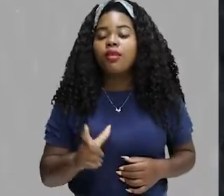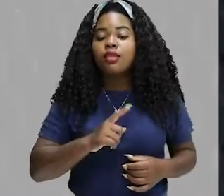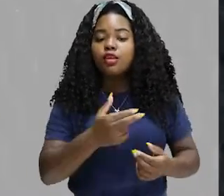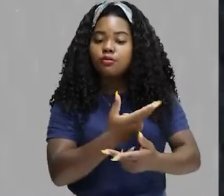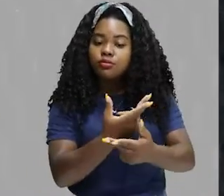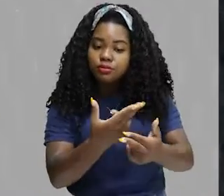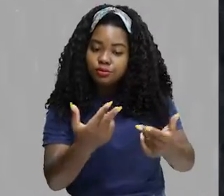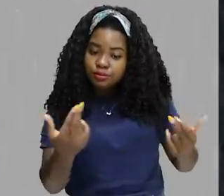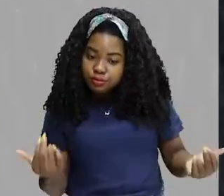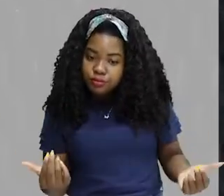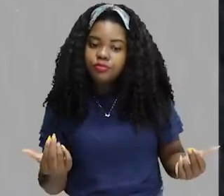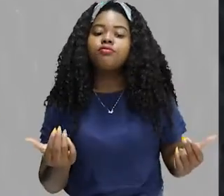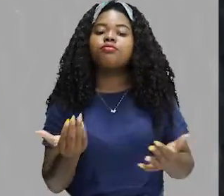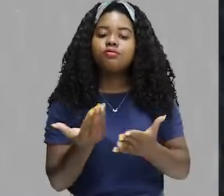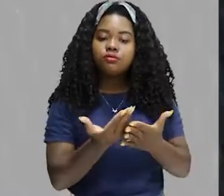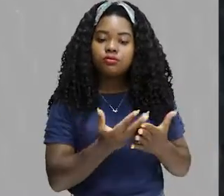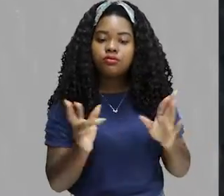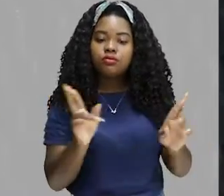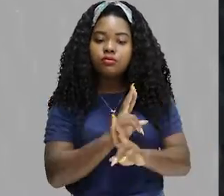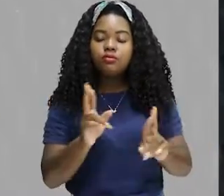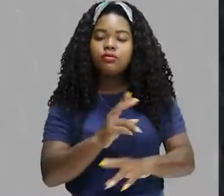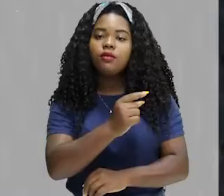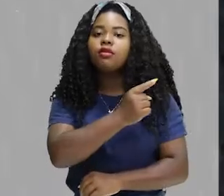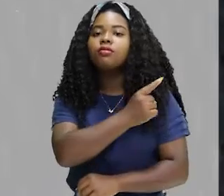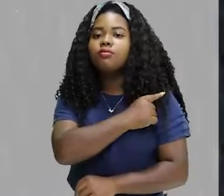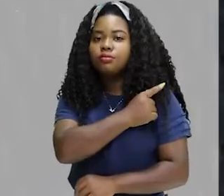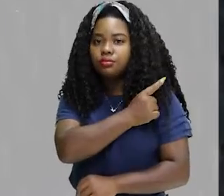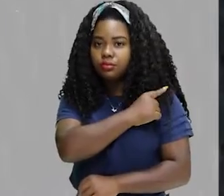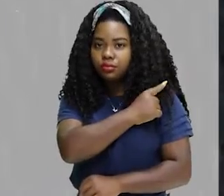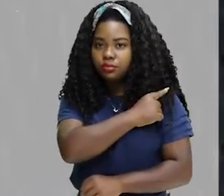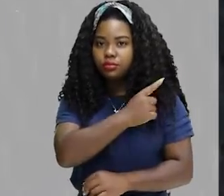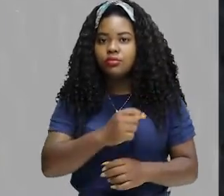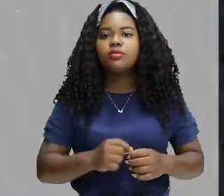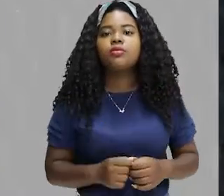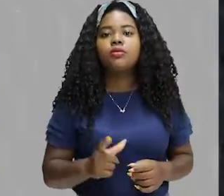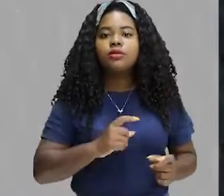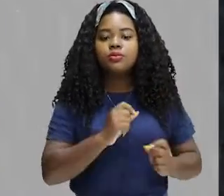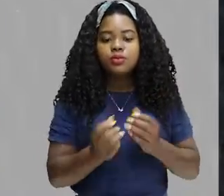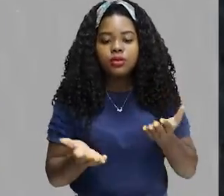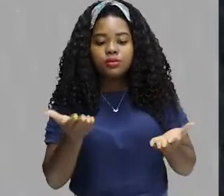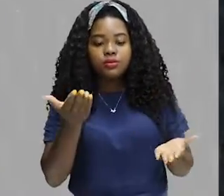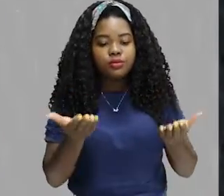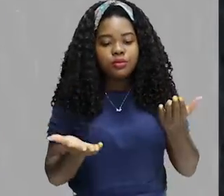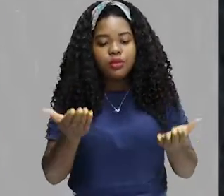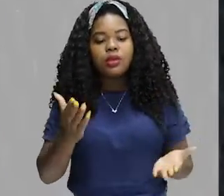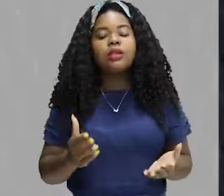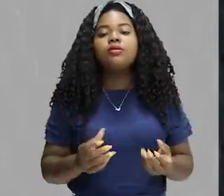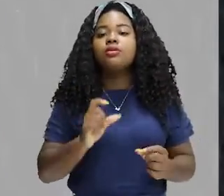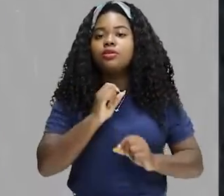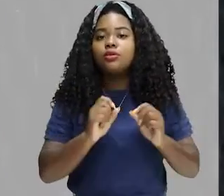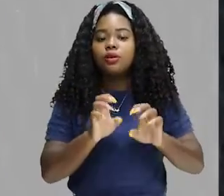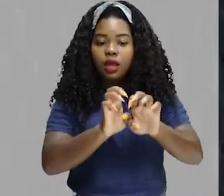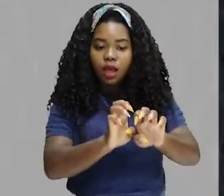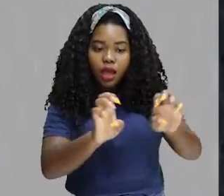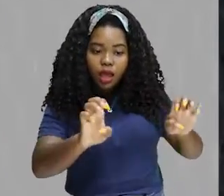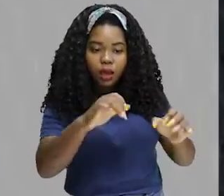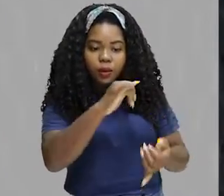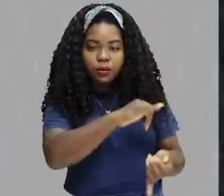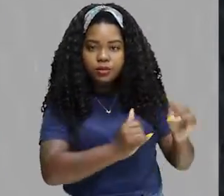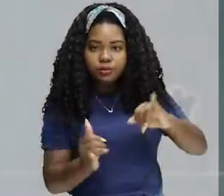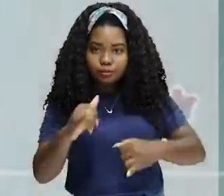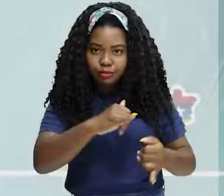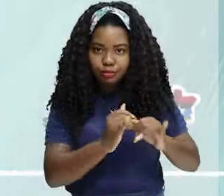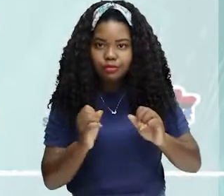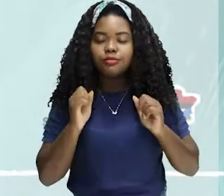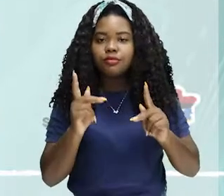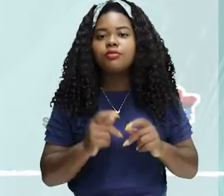aulas relacionadas ao primeiro ano do ensino médio. Balanceamento de equações químicas. Olha só, o que nós